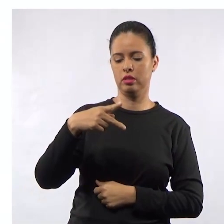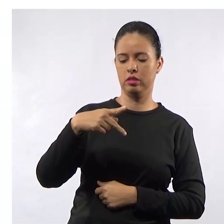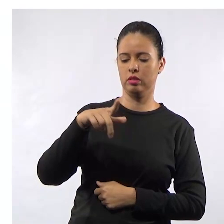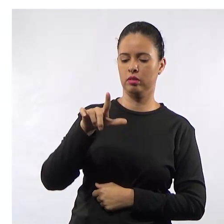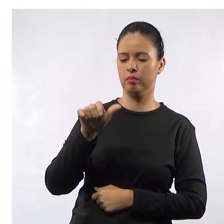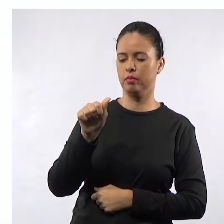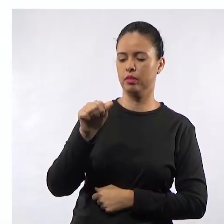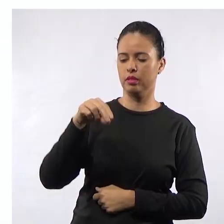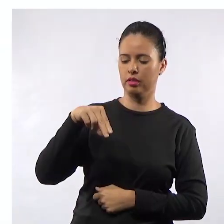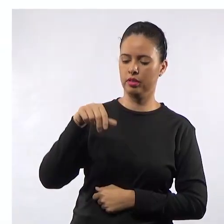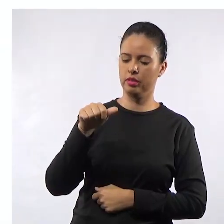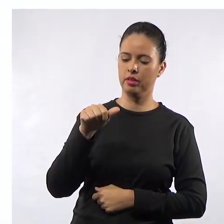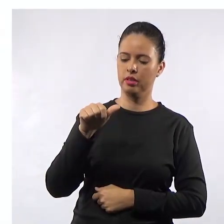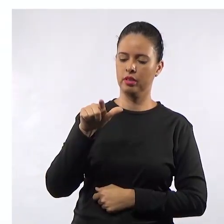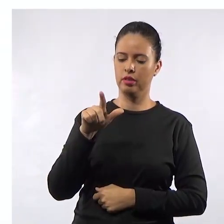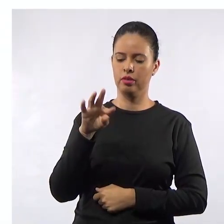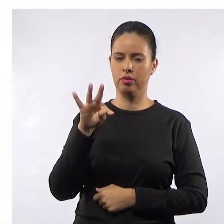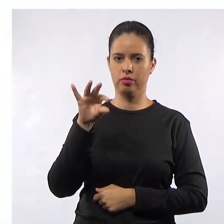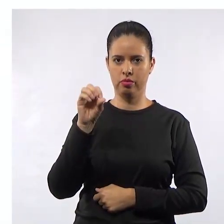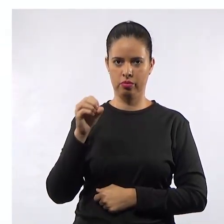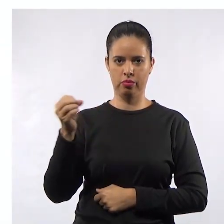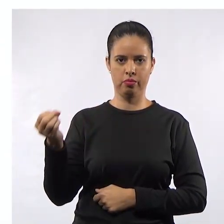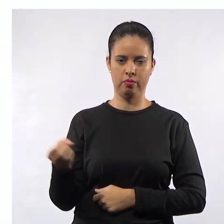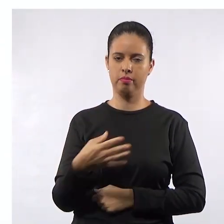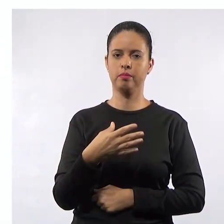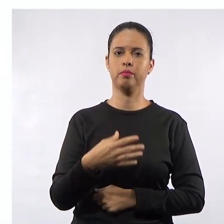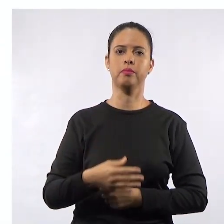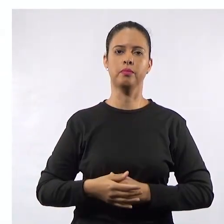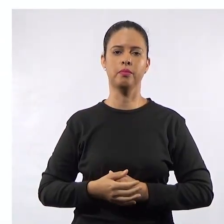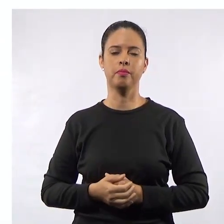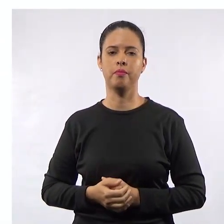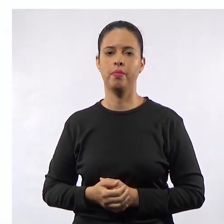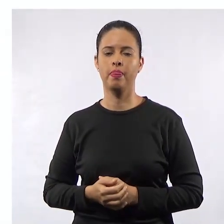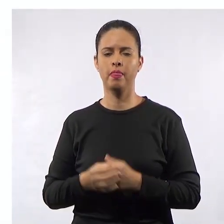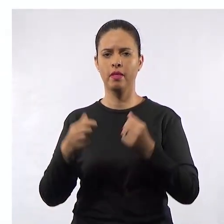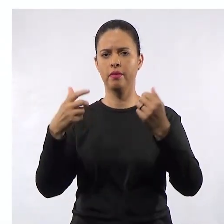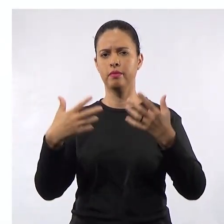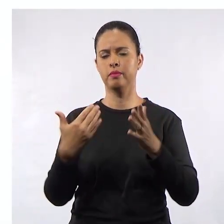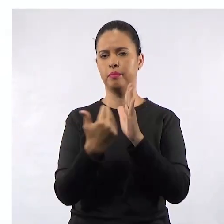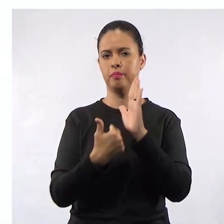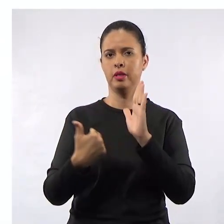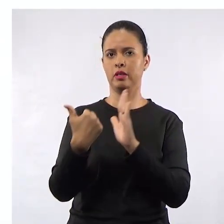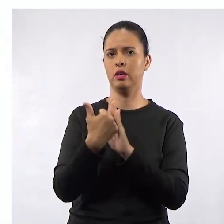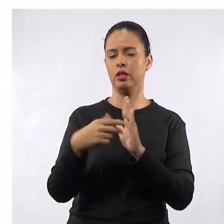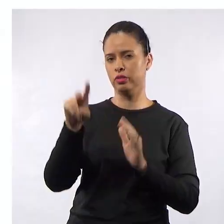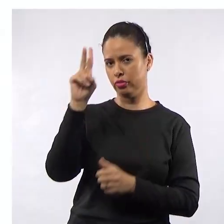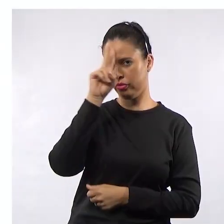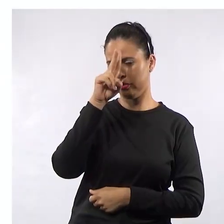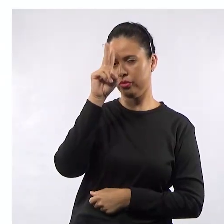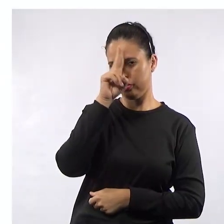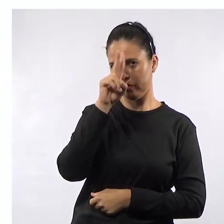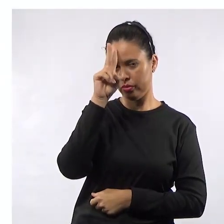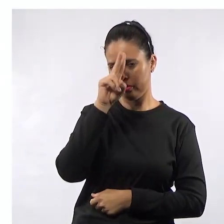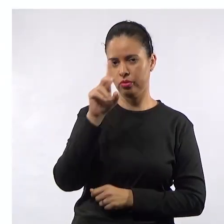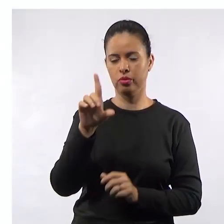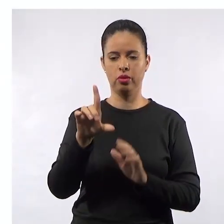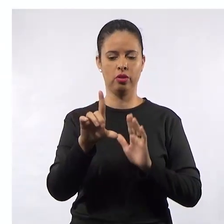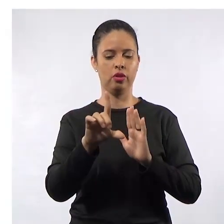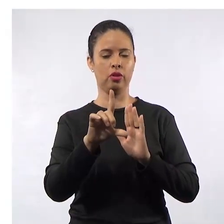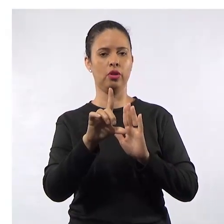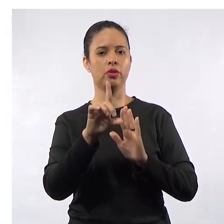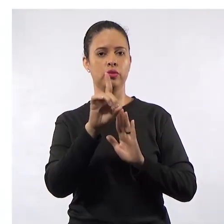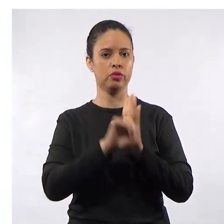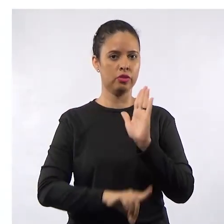tem todas as legislações de fato atualizadas, tá? Eu vou contar um pouquinho para vocês sobre a história aí do nosso direito